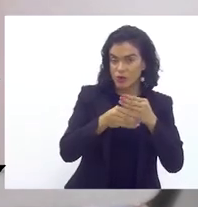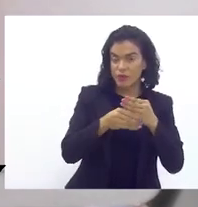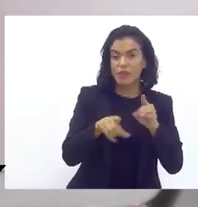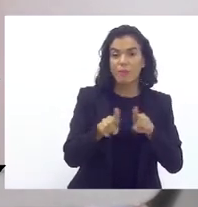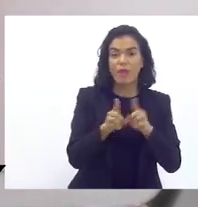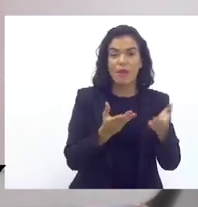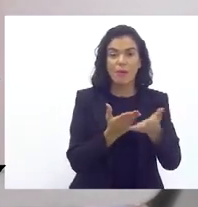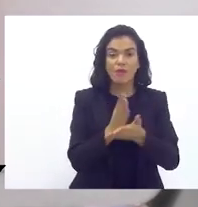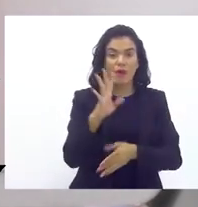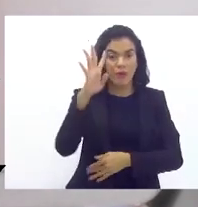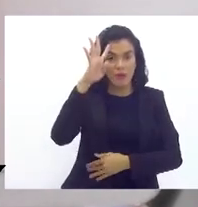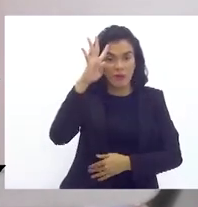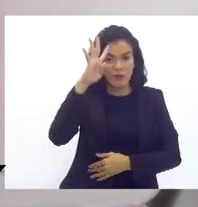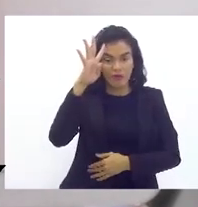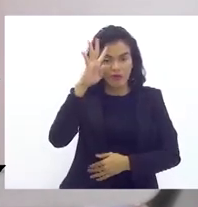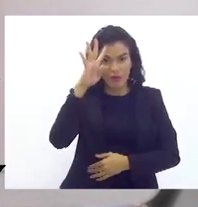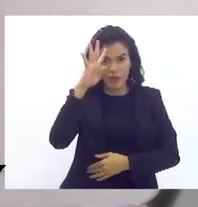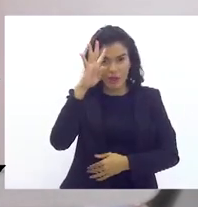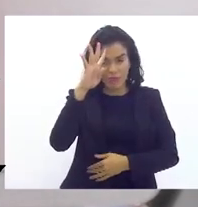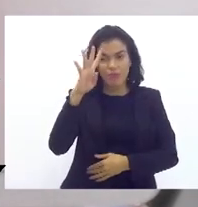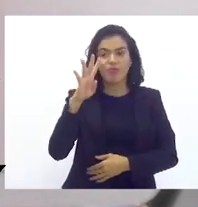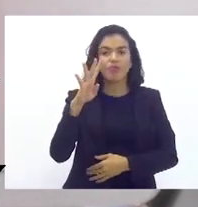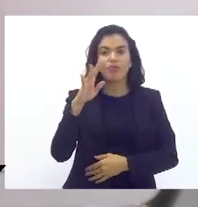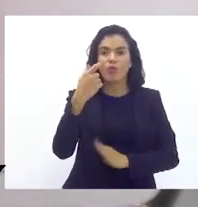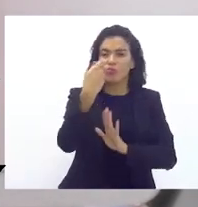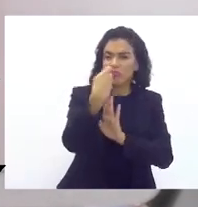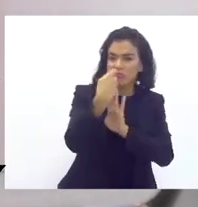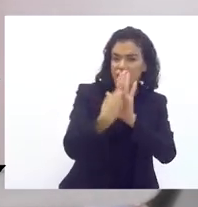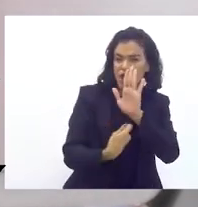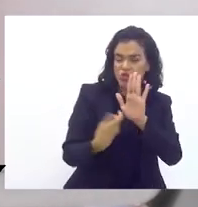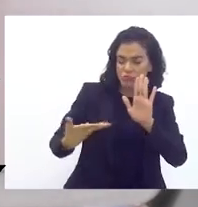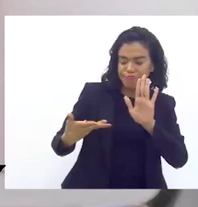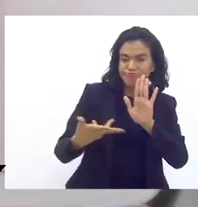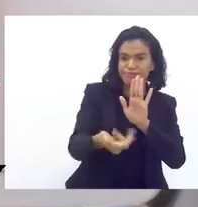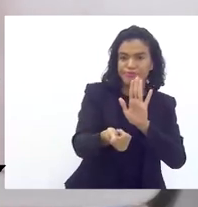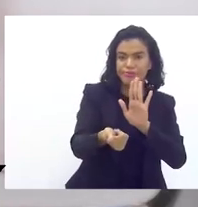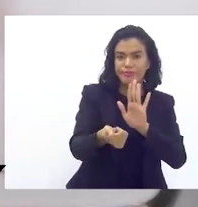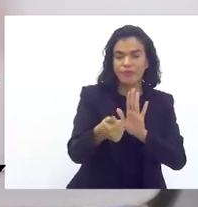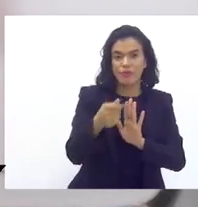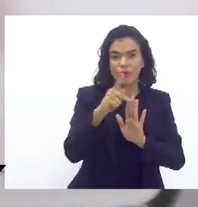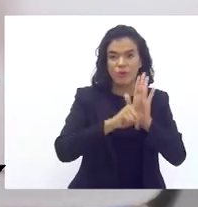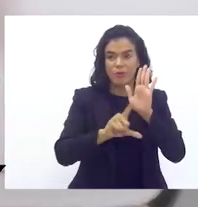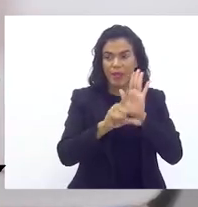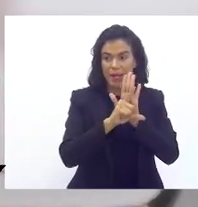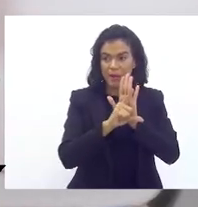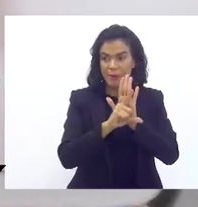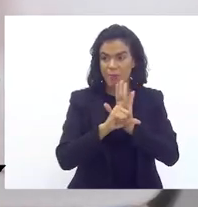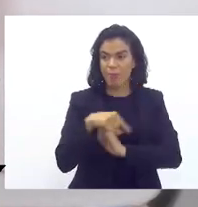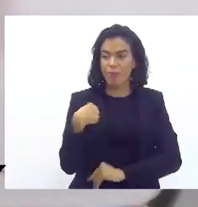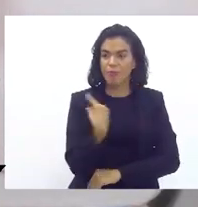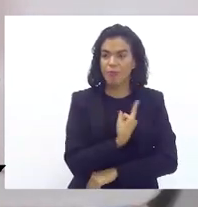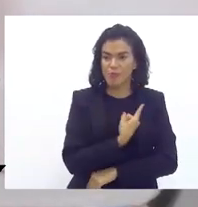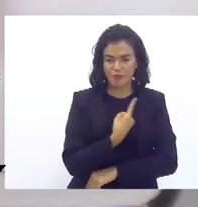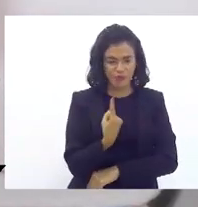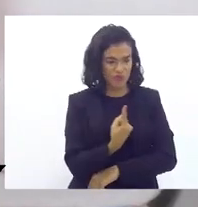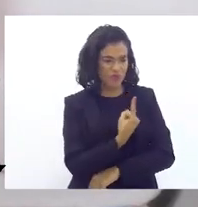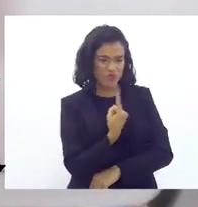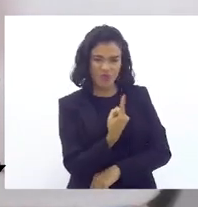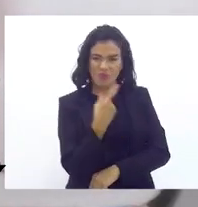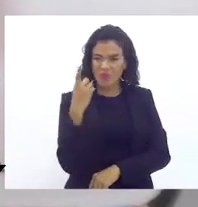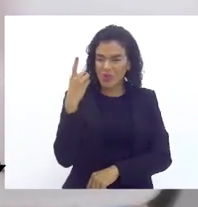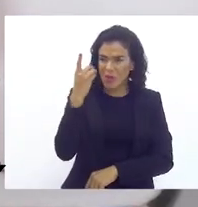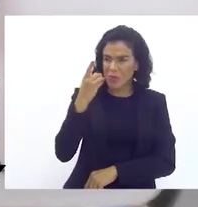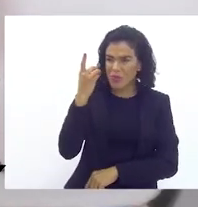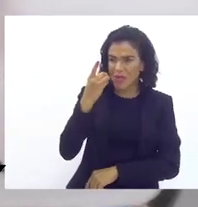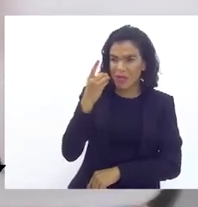uma versão mais forte desse PL a gente sabe que nós os que estamos aqui nós somos os únicos deputados